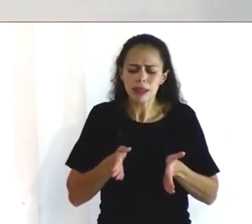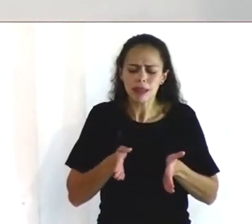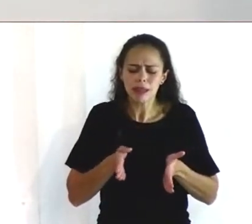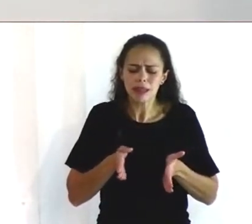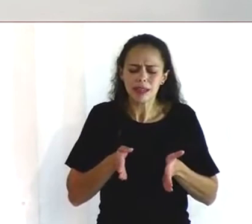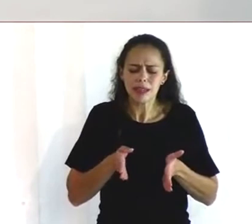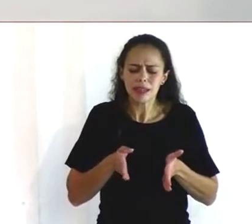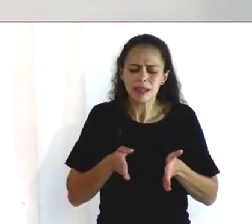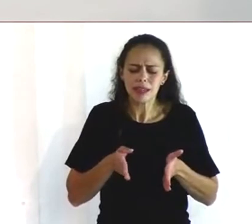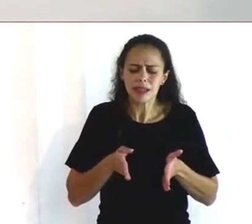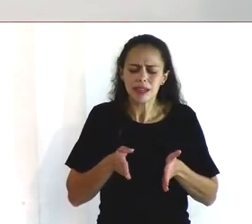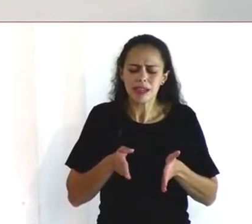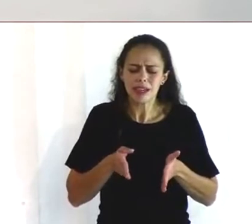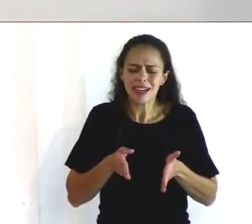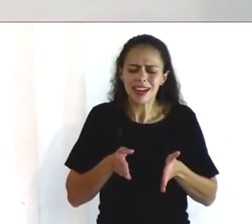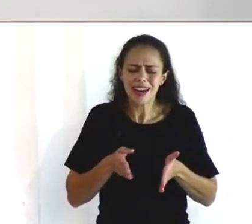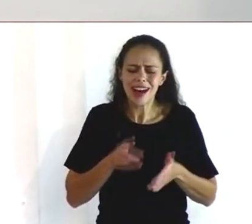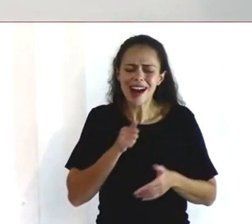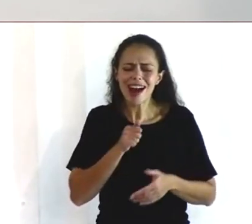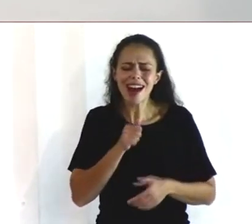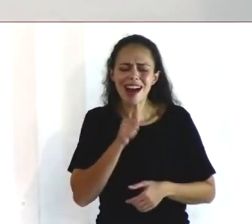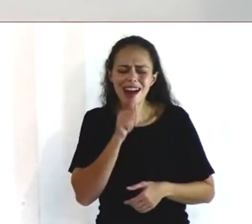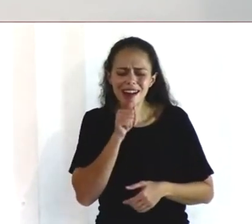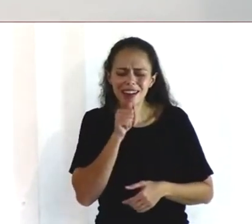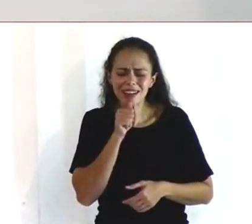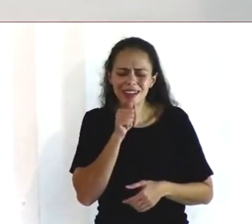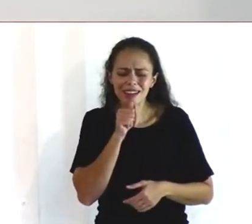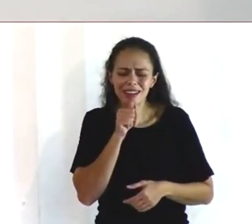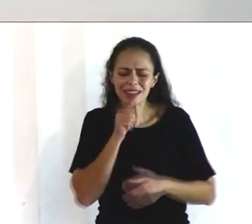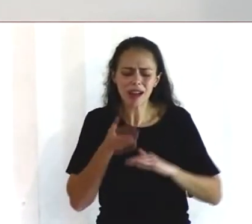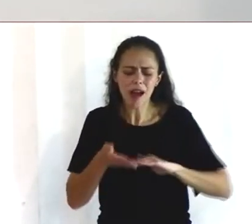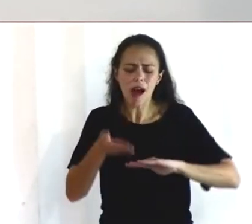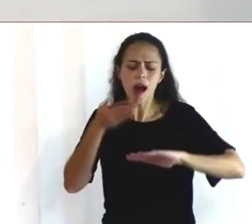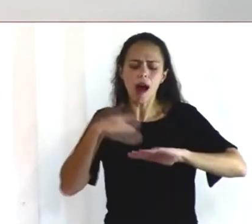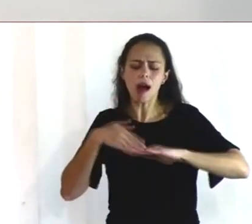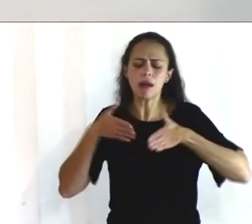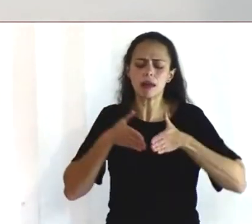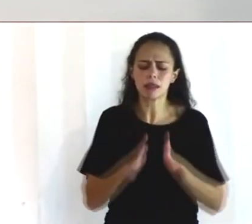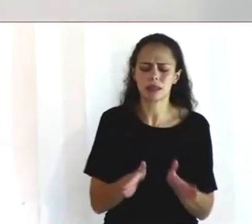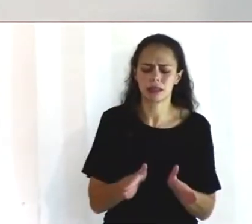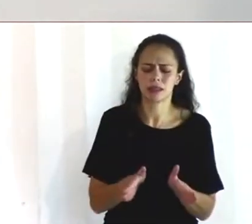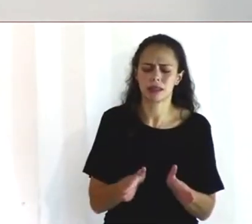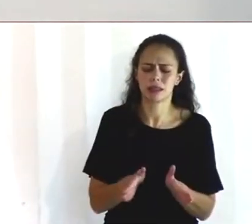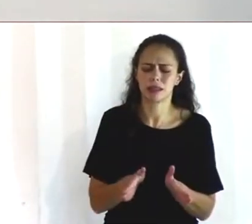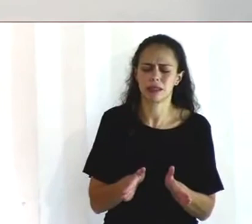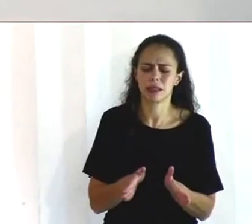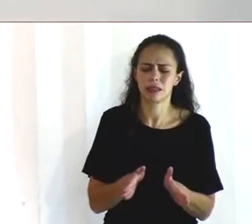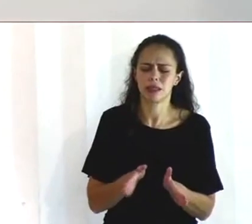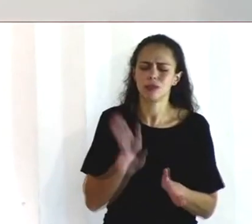nós rompêssemos a vida, aqui estivéssemos.